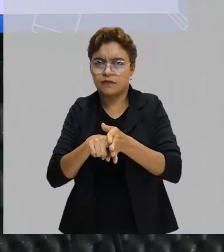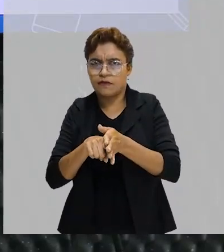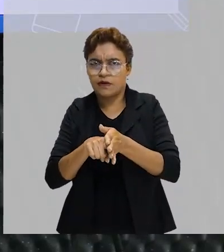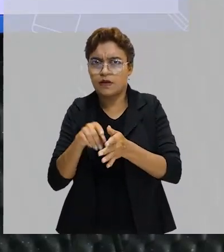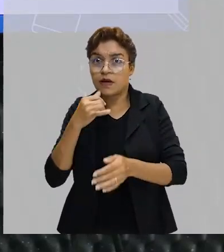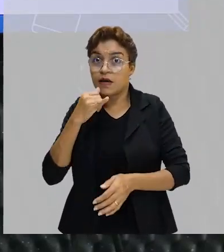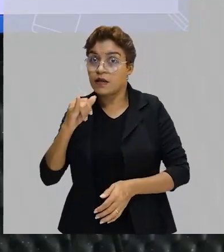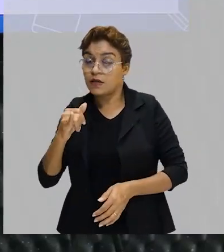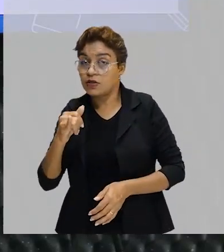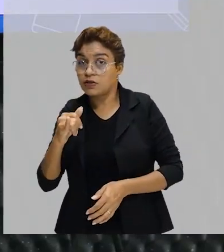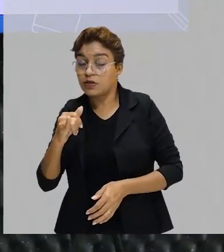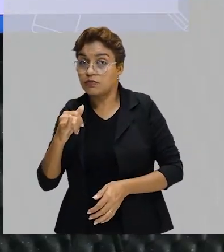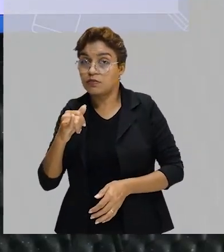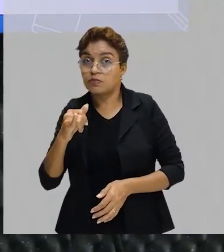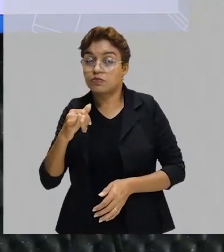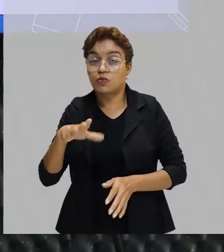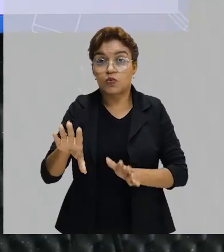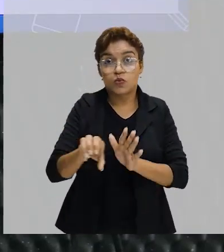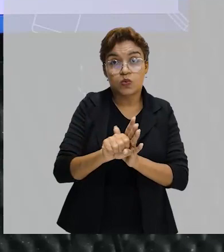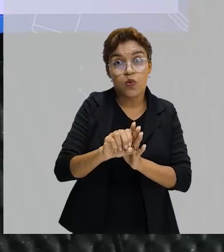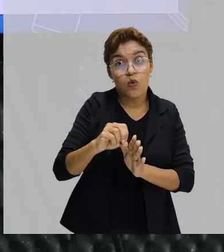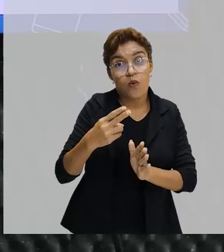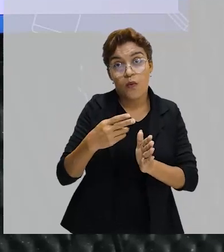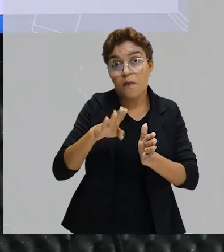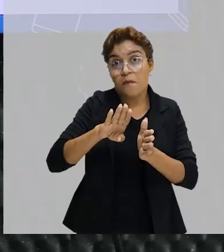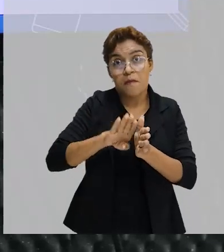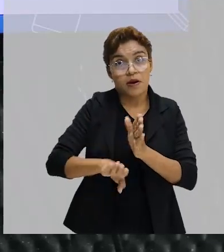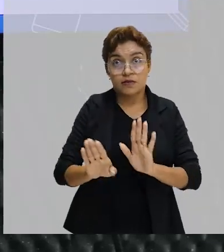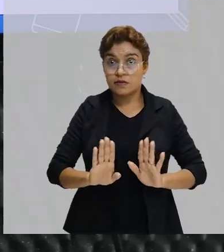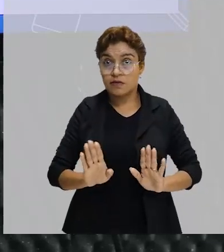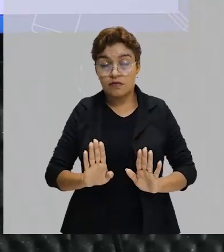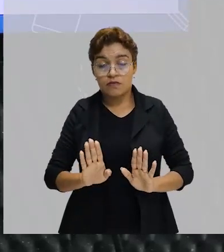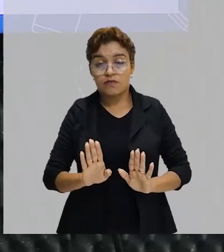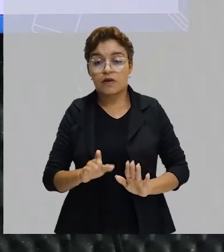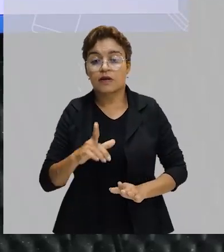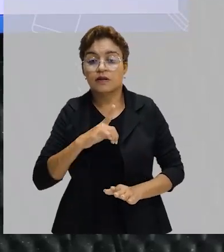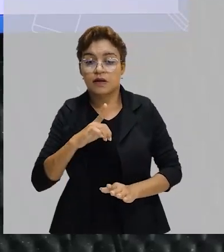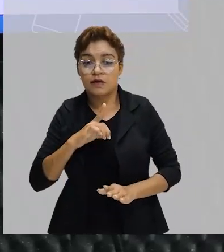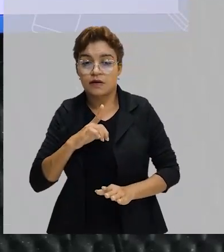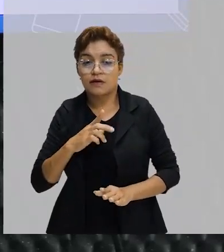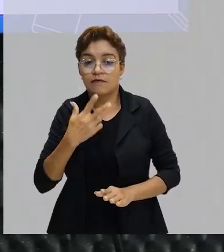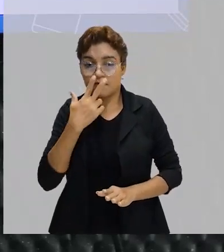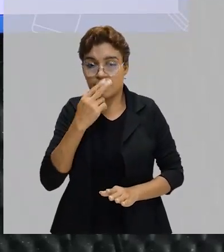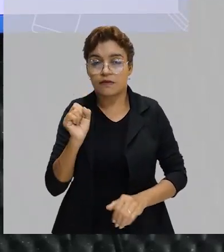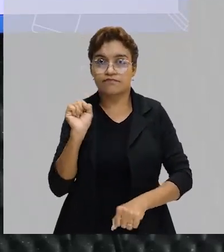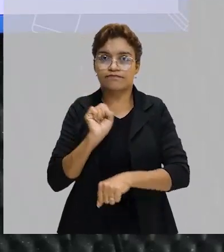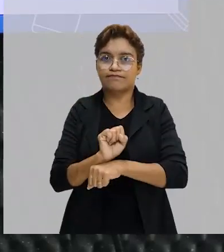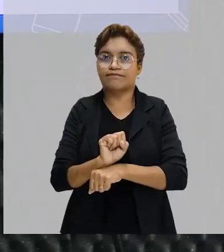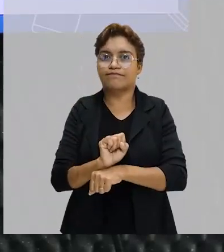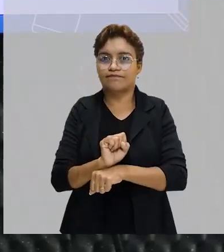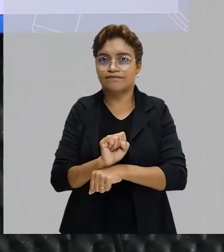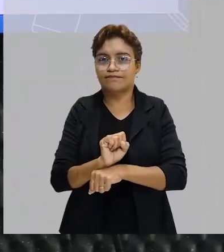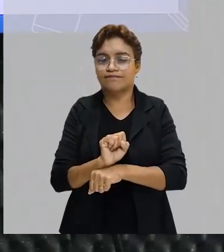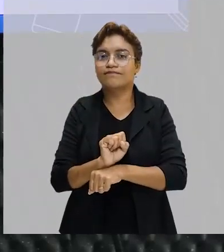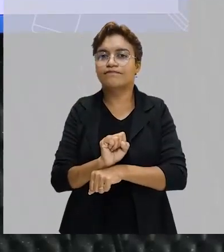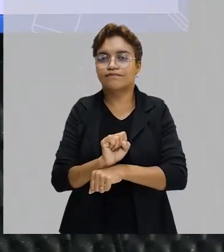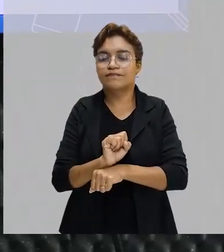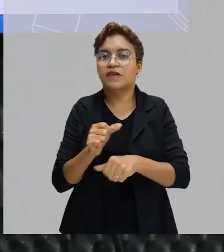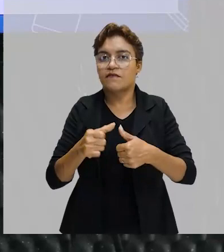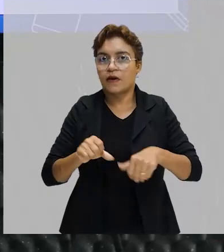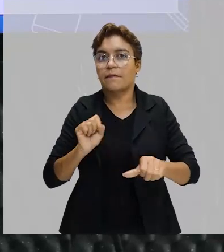Por isso, disse que, nesse caso, ele assume um estado estacionário.